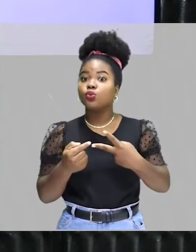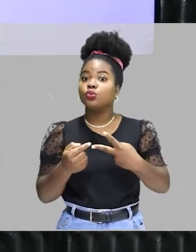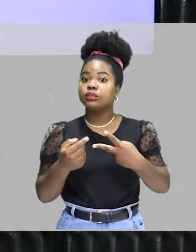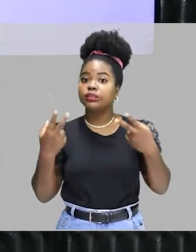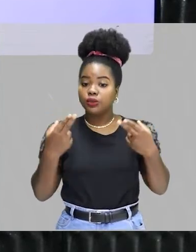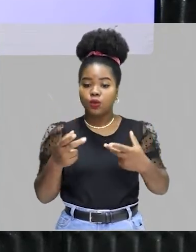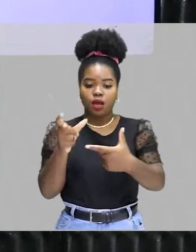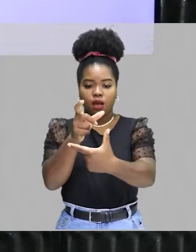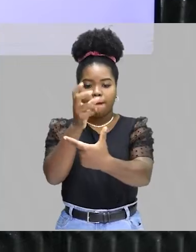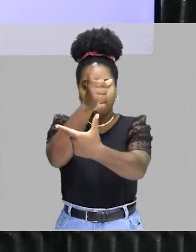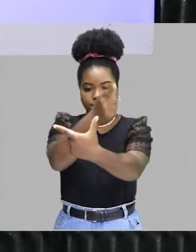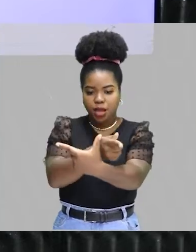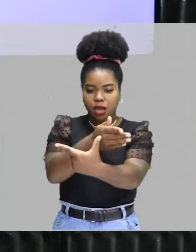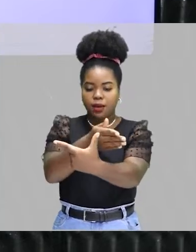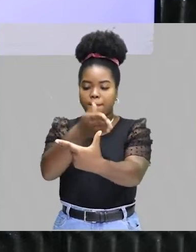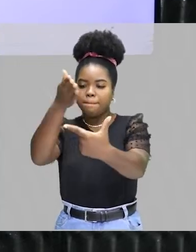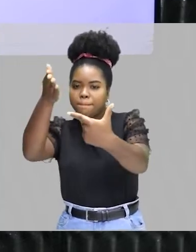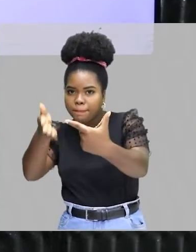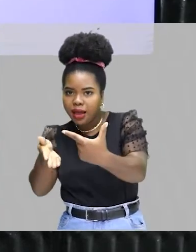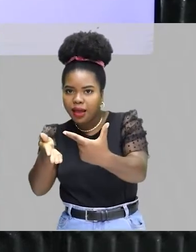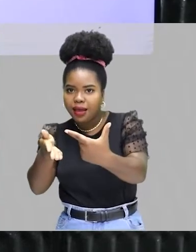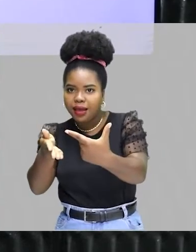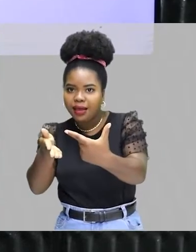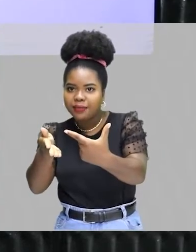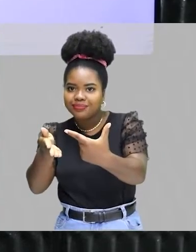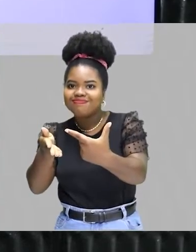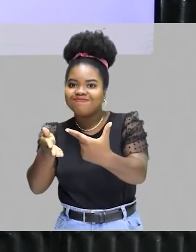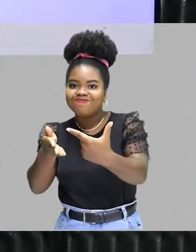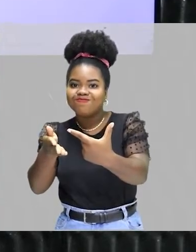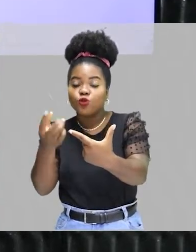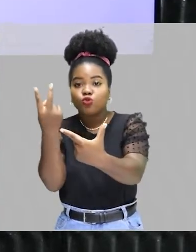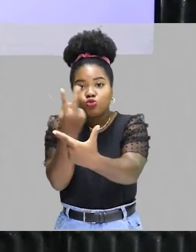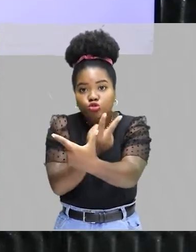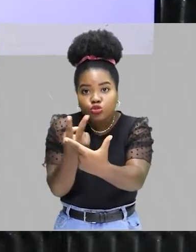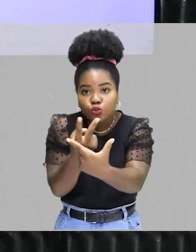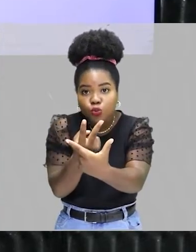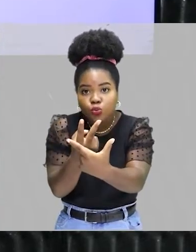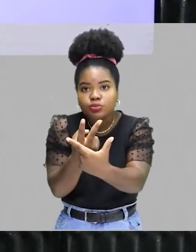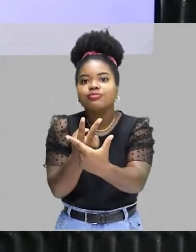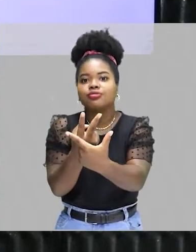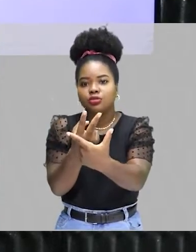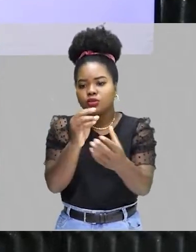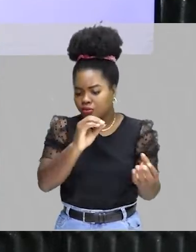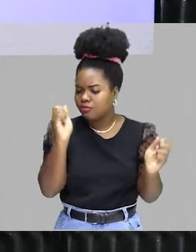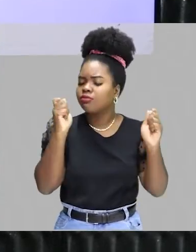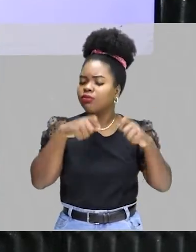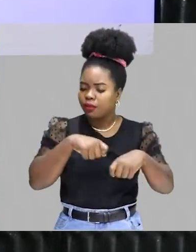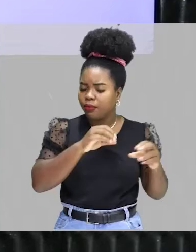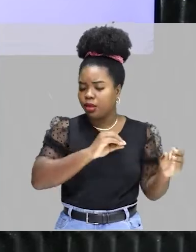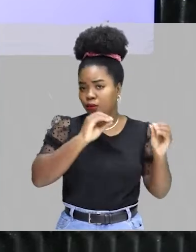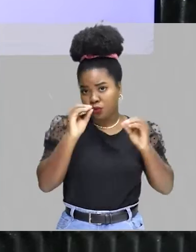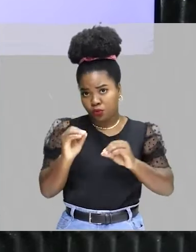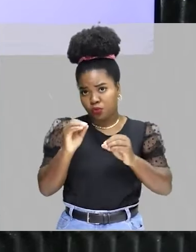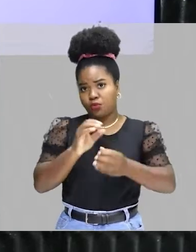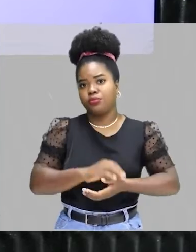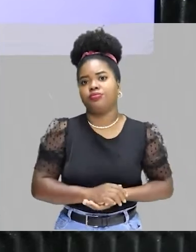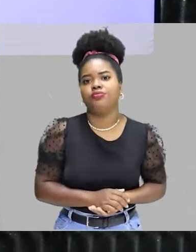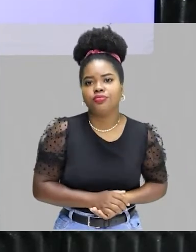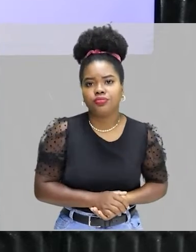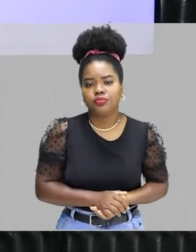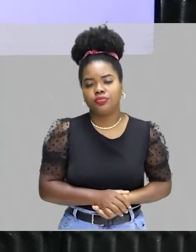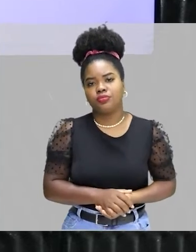sufixal. Isso acontece quando a palavra existe sem os afixos, né? Sem prefixo e sem